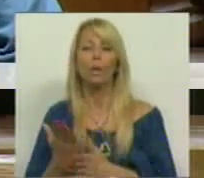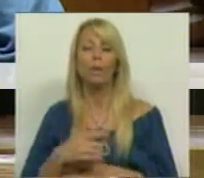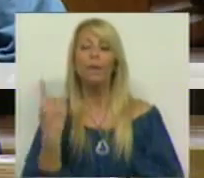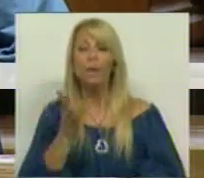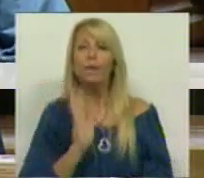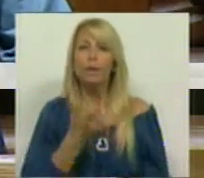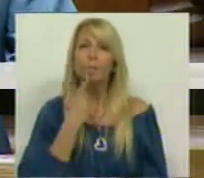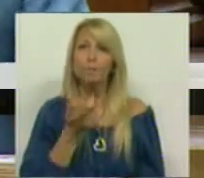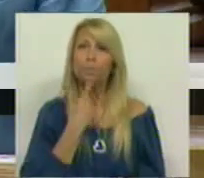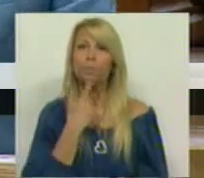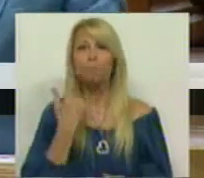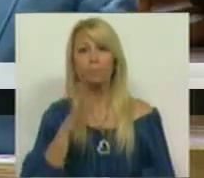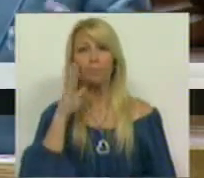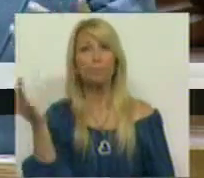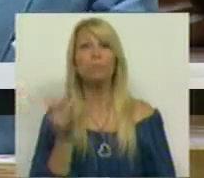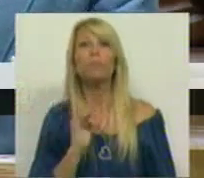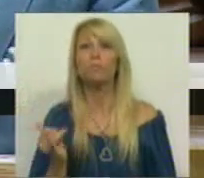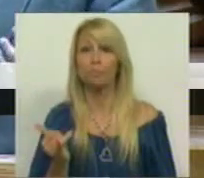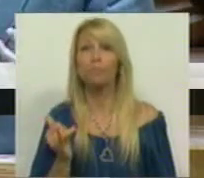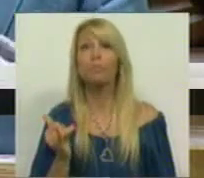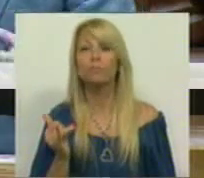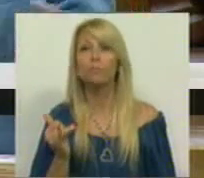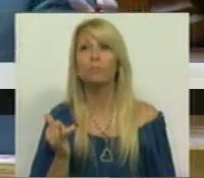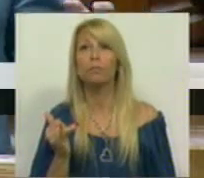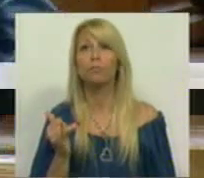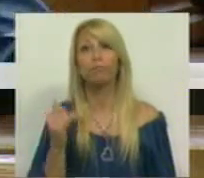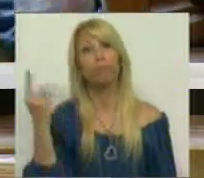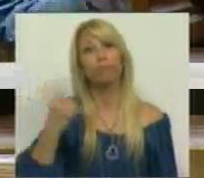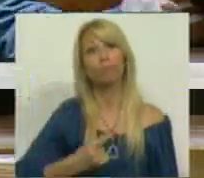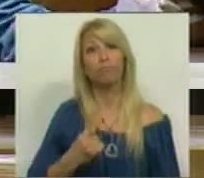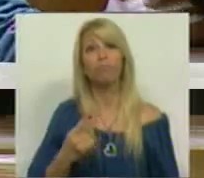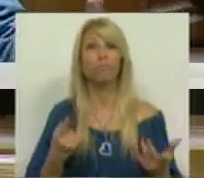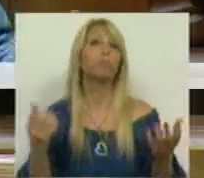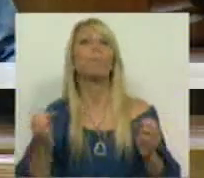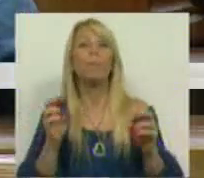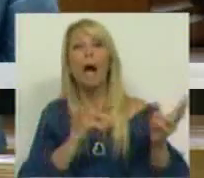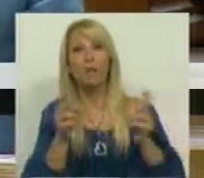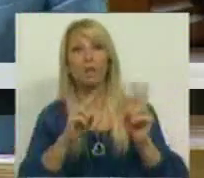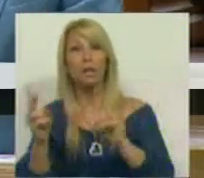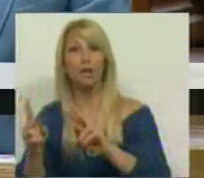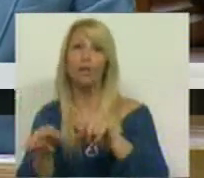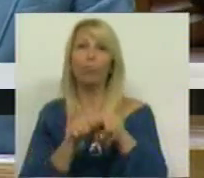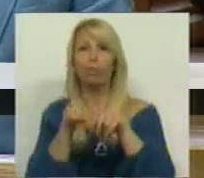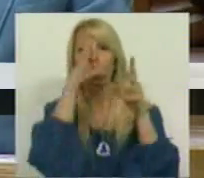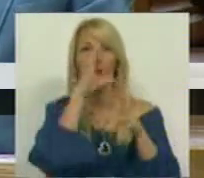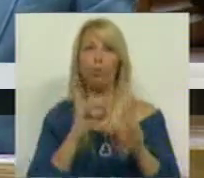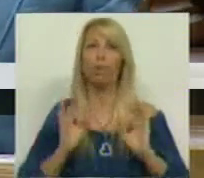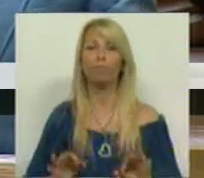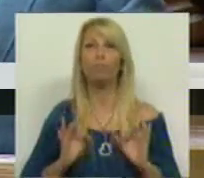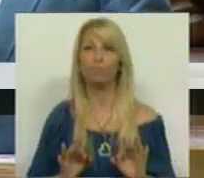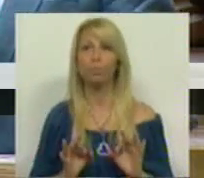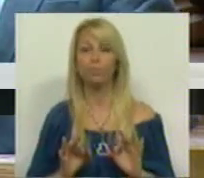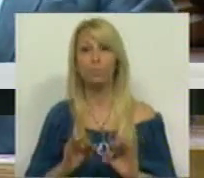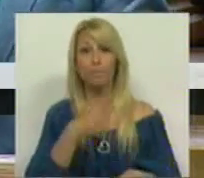perceber, uma tentativa de impor pela inexistência de alternativas à política deste Governo.